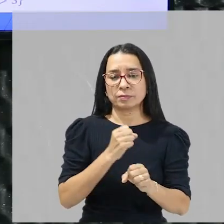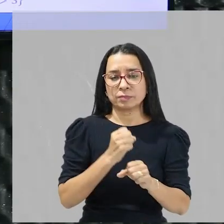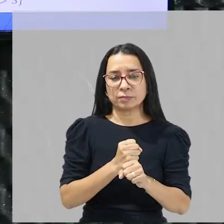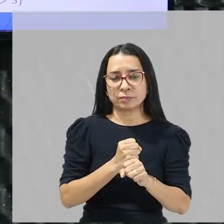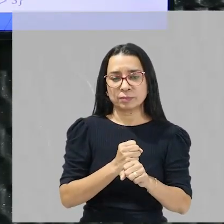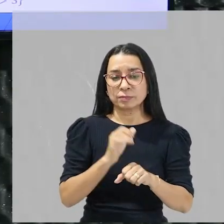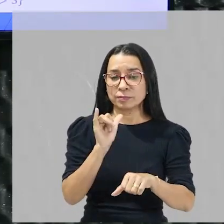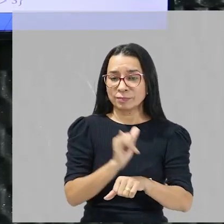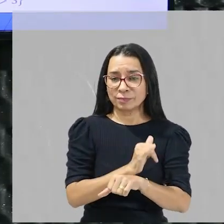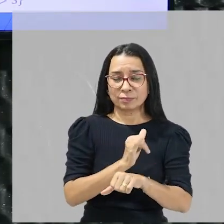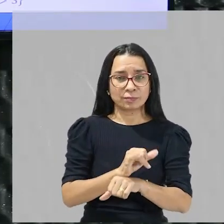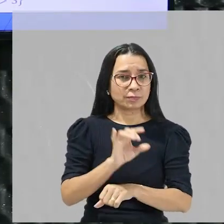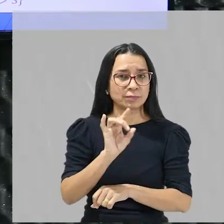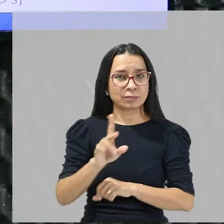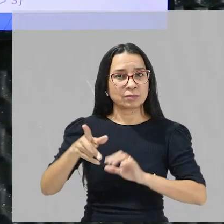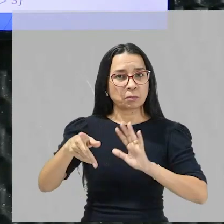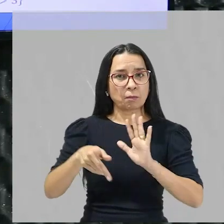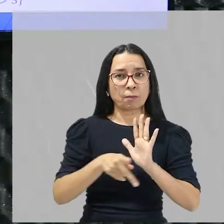não foram